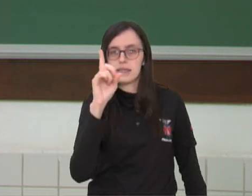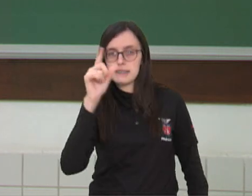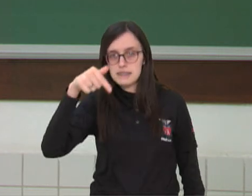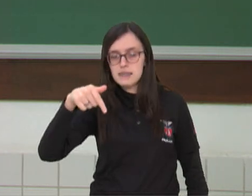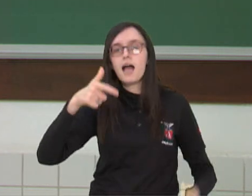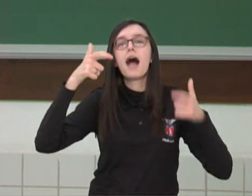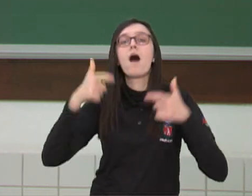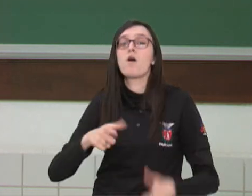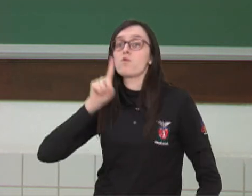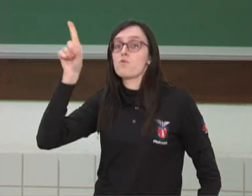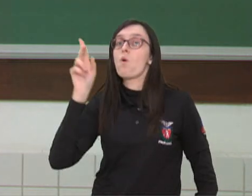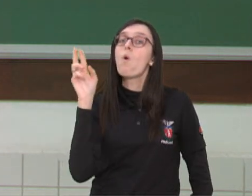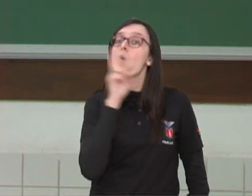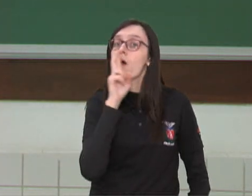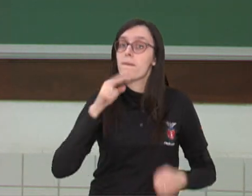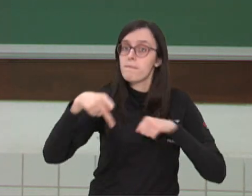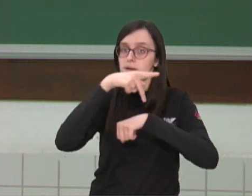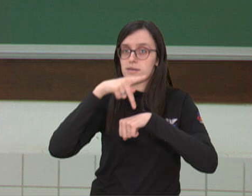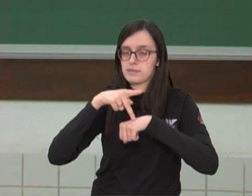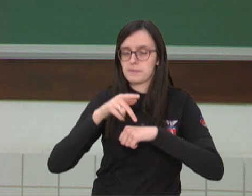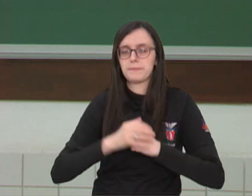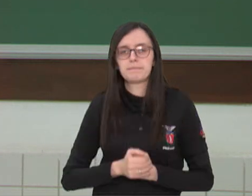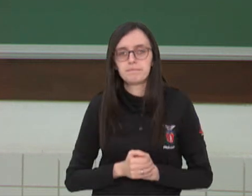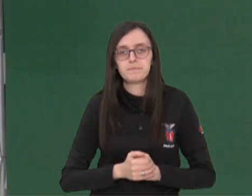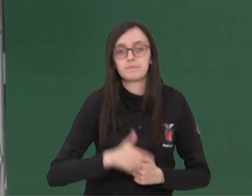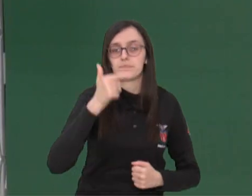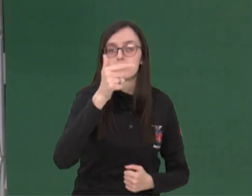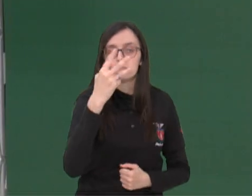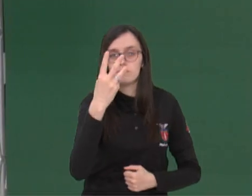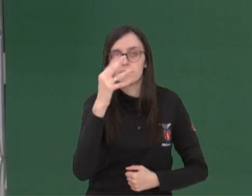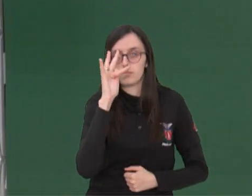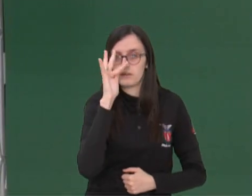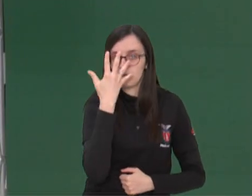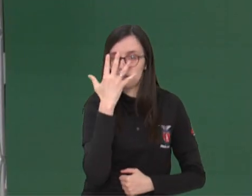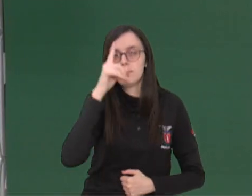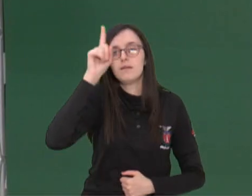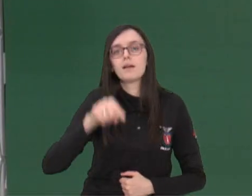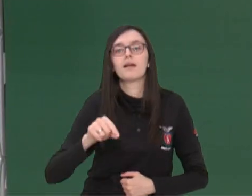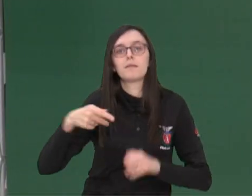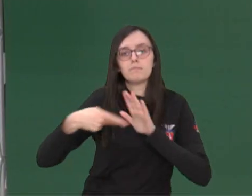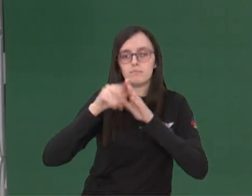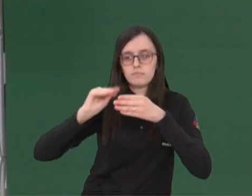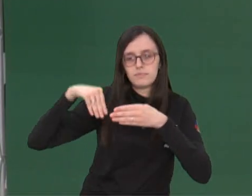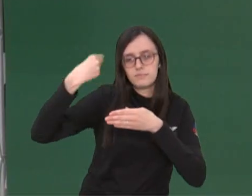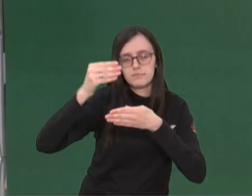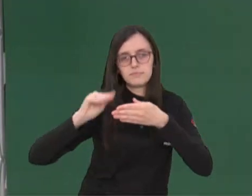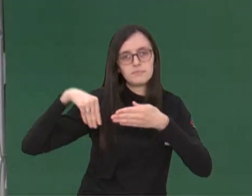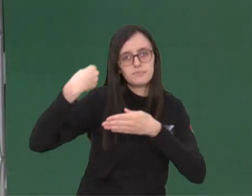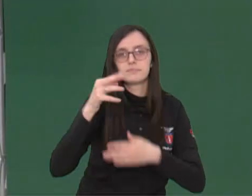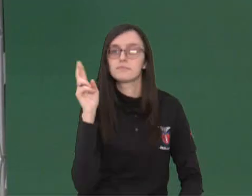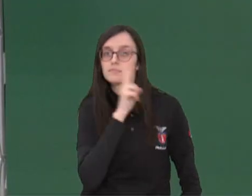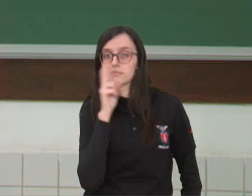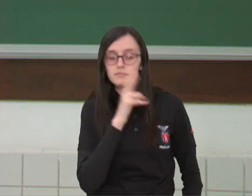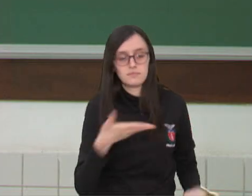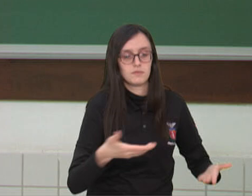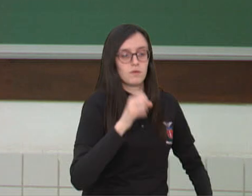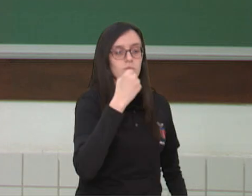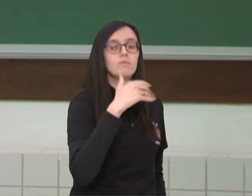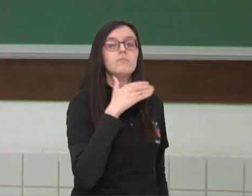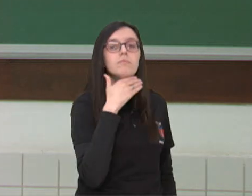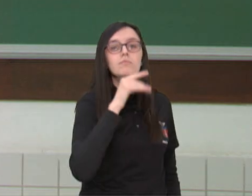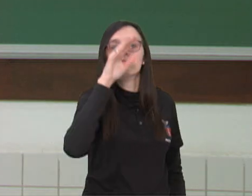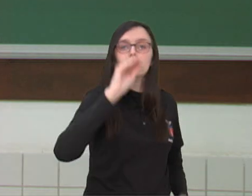1917 na Rússia. 23 de fevereiro pelo calendário russo, 8 de março pelo